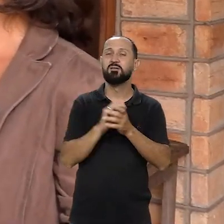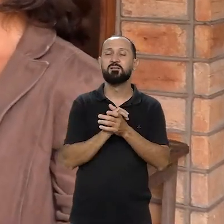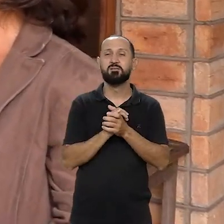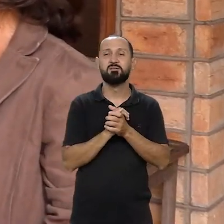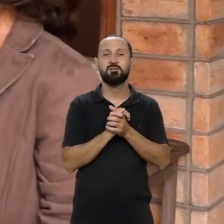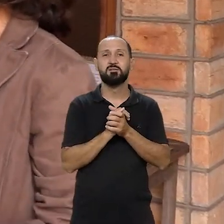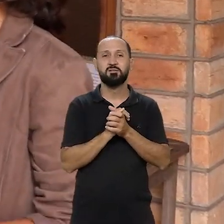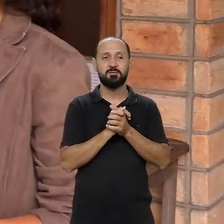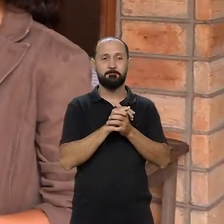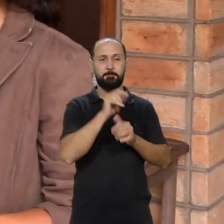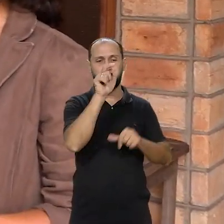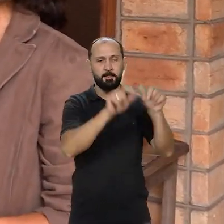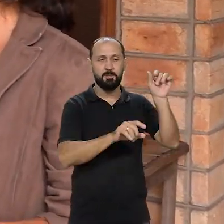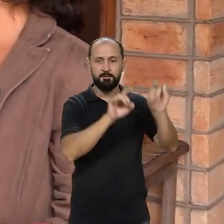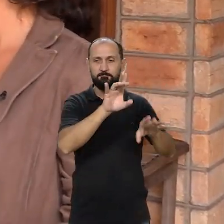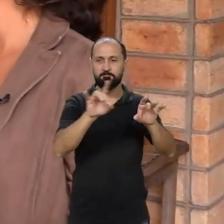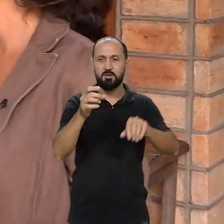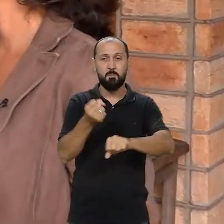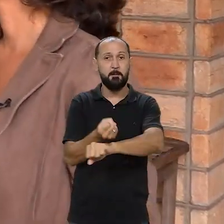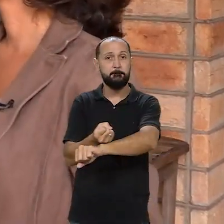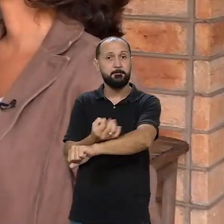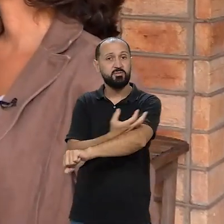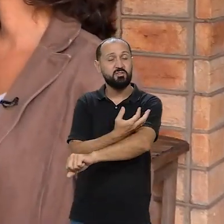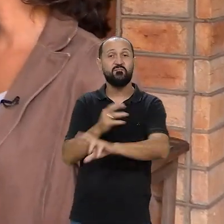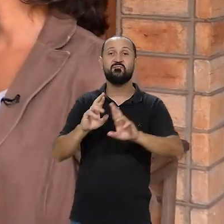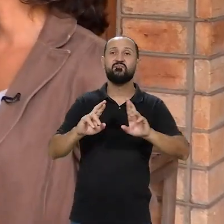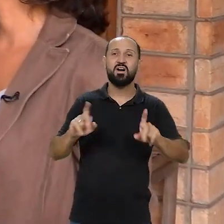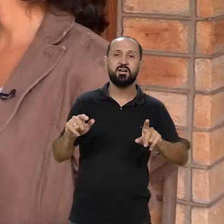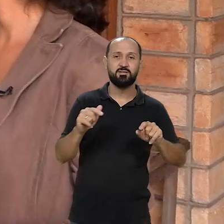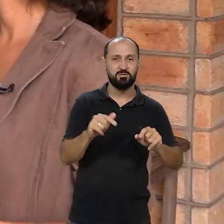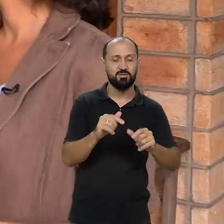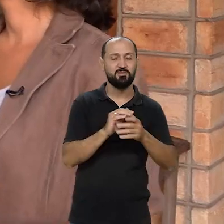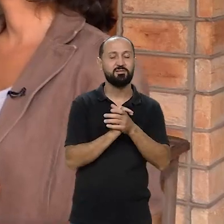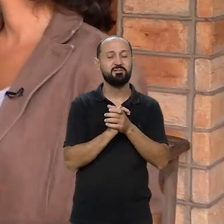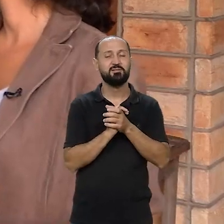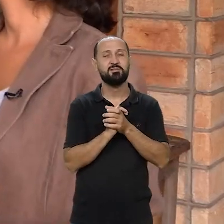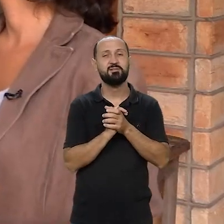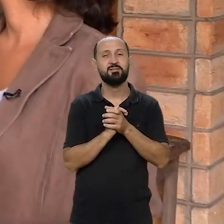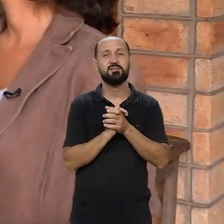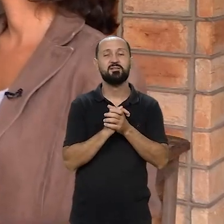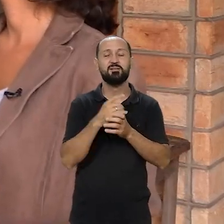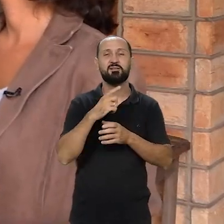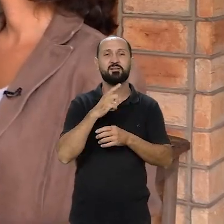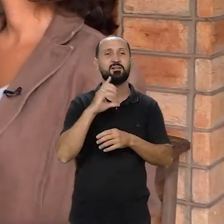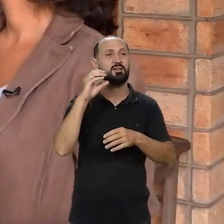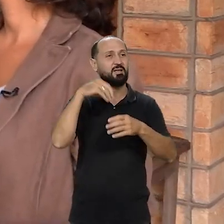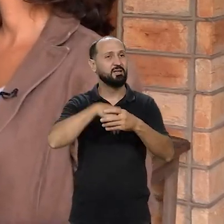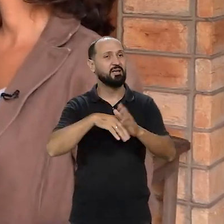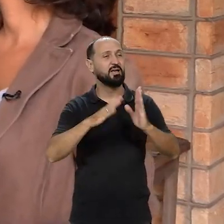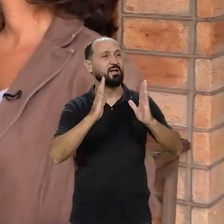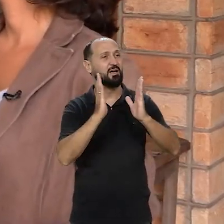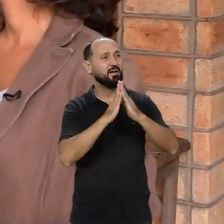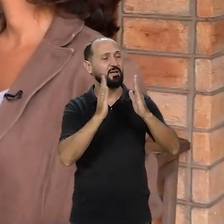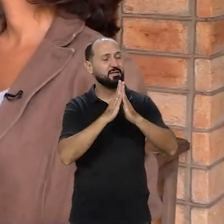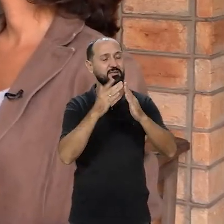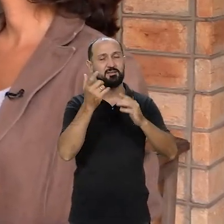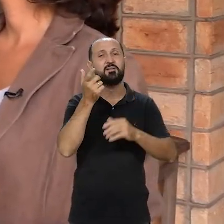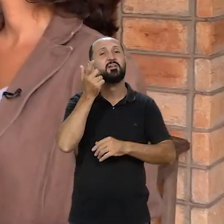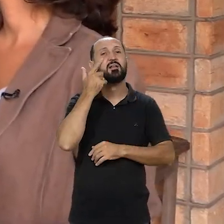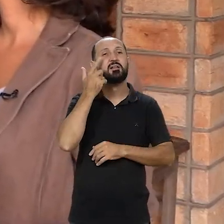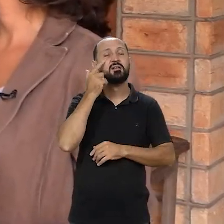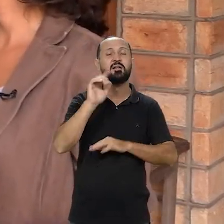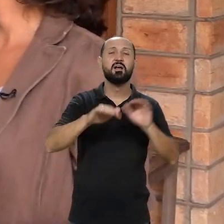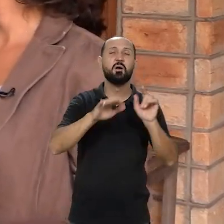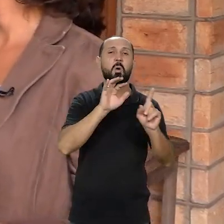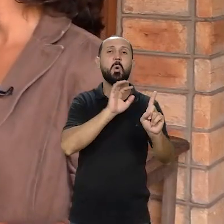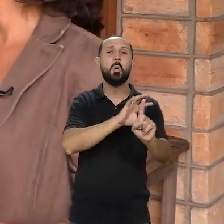que cada pessoa sente uma emoção diferente, né? Tudo que tem aqui nessa casa, que a gente vai estar